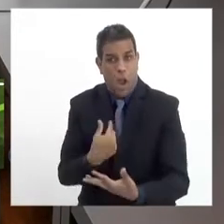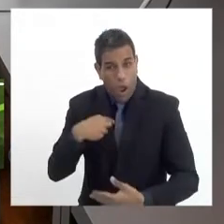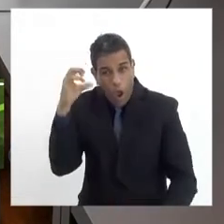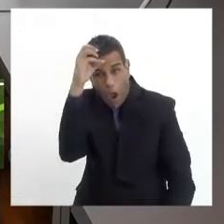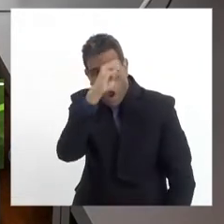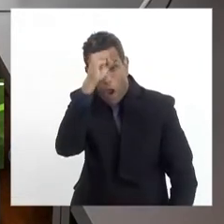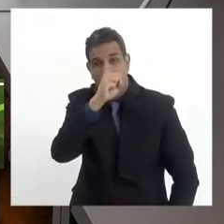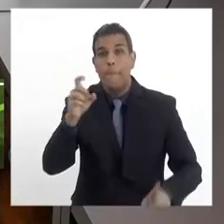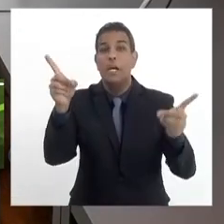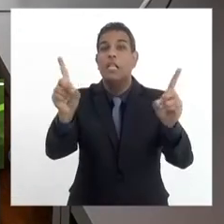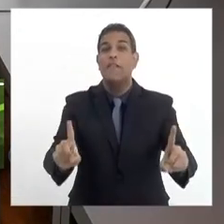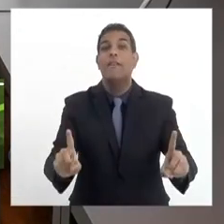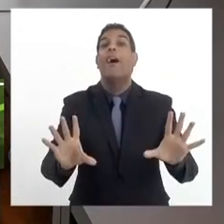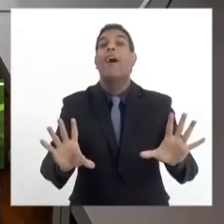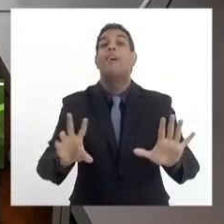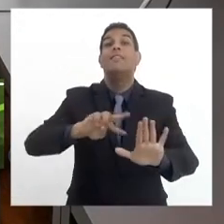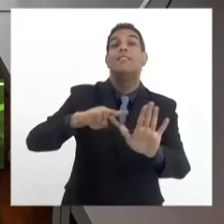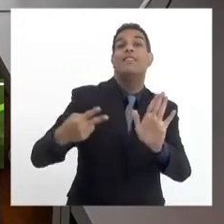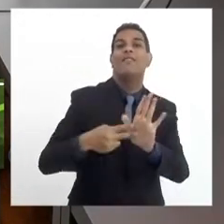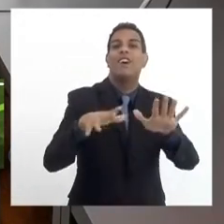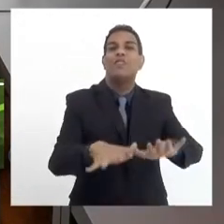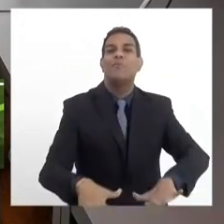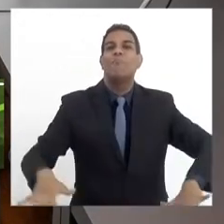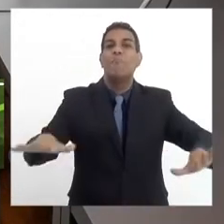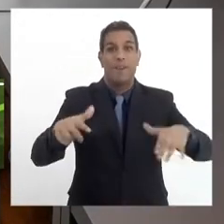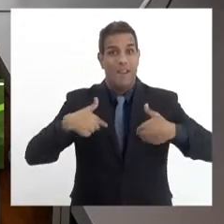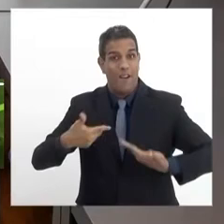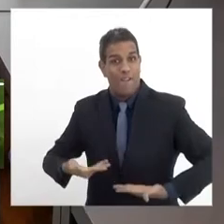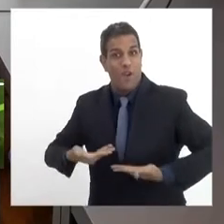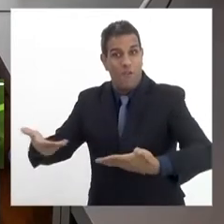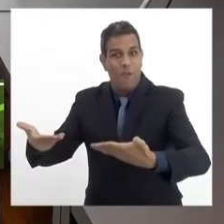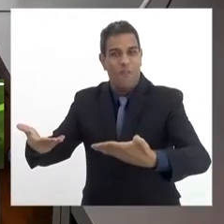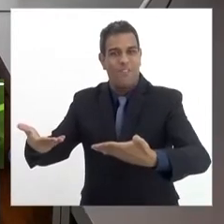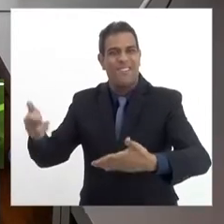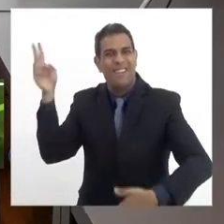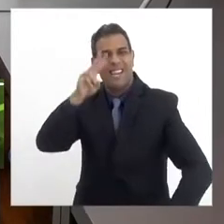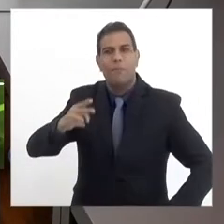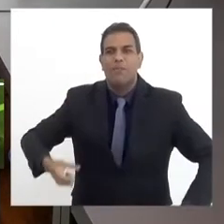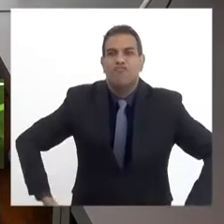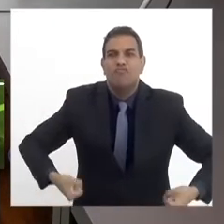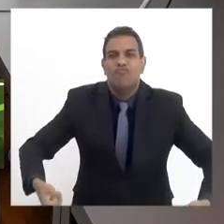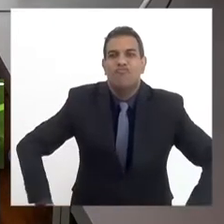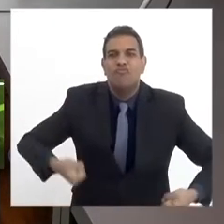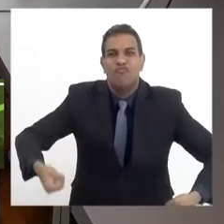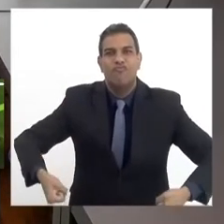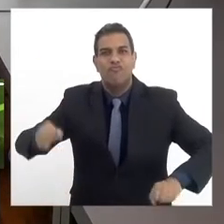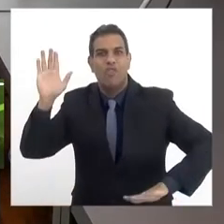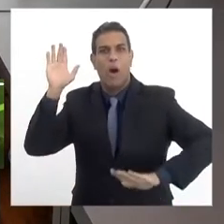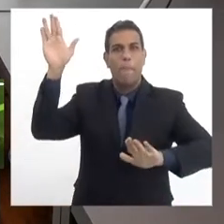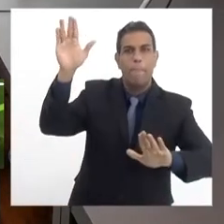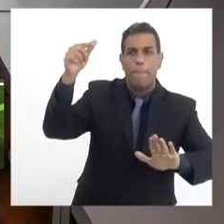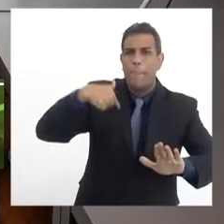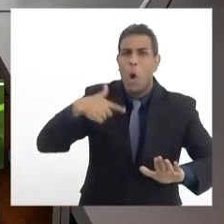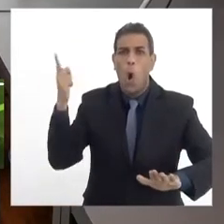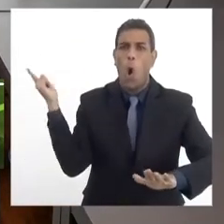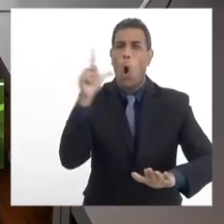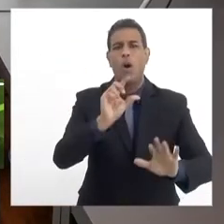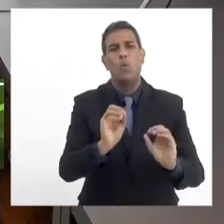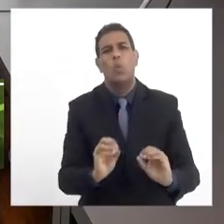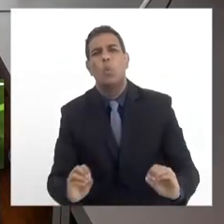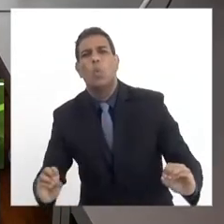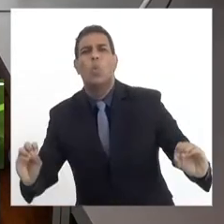aprendi que deficiente é o espaço. Eu, certa vez, fui convidado a jogar basquete na cadeira de rodas. Não fiz uma cesta, mas nenhuma.